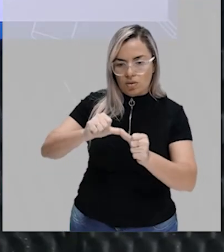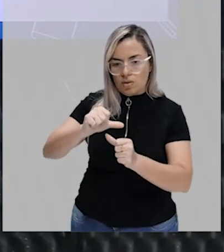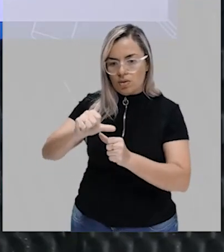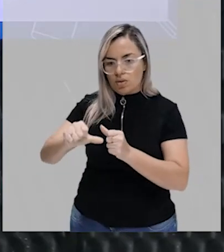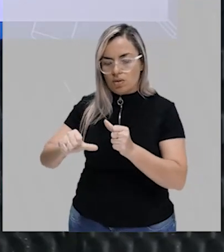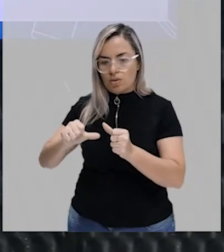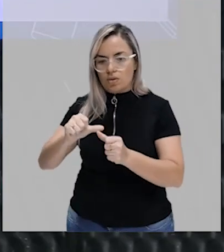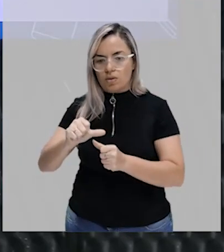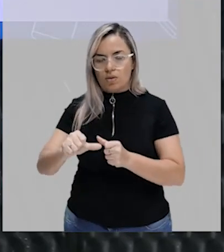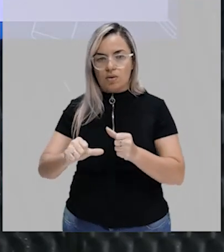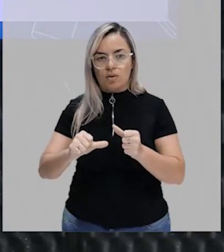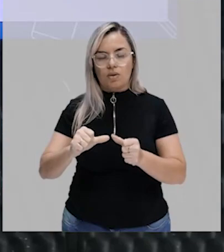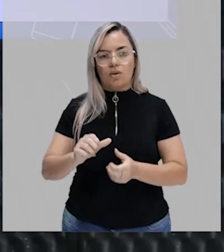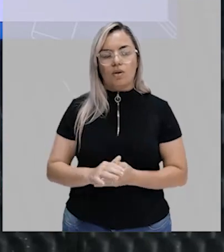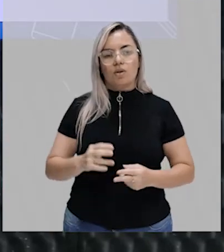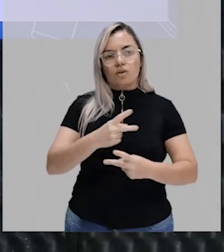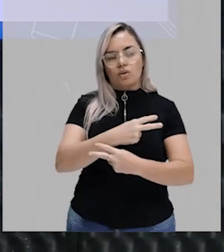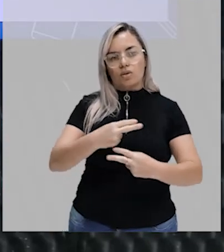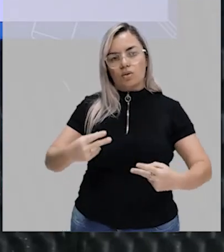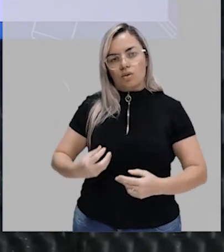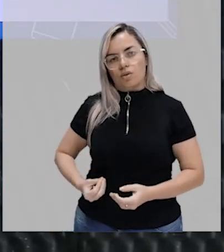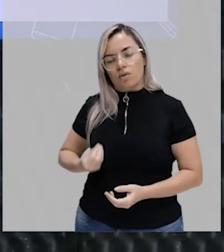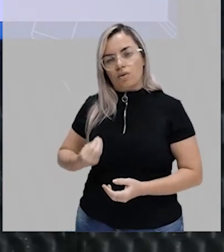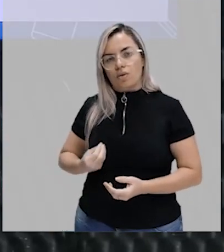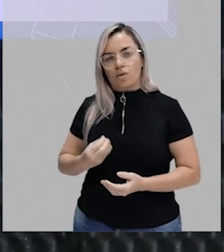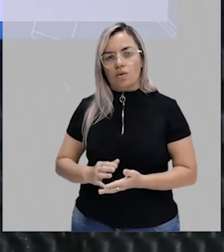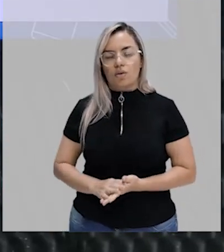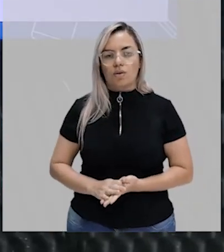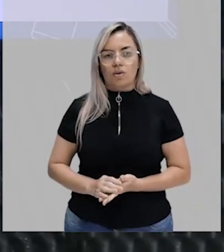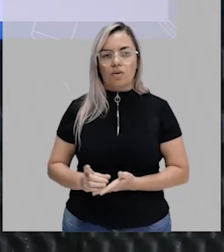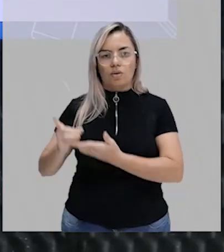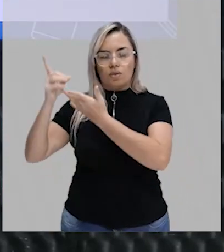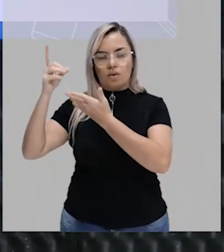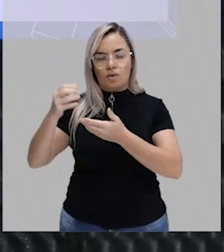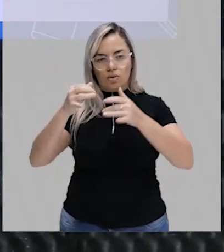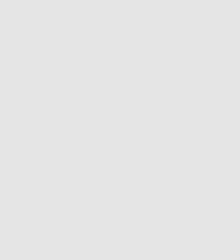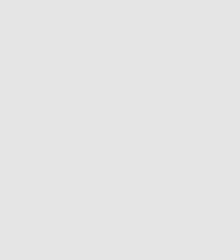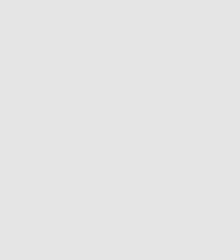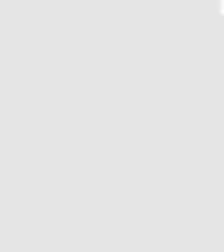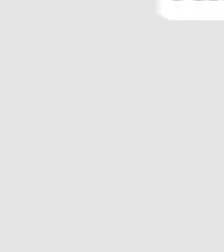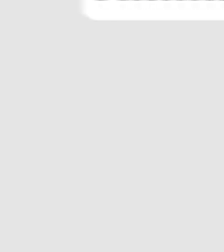de combinações entre o material genético dos seres vivos. Fiquem com Deus, até a próxima. Tchau, tchau.